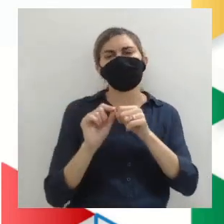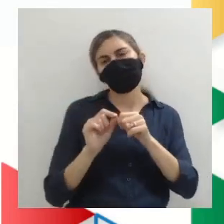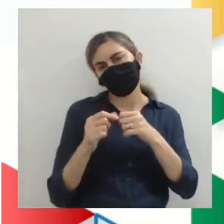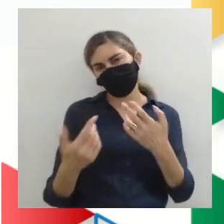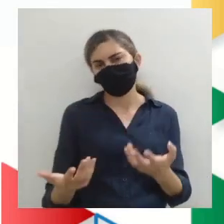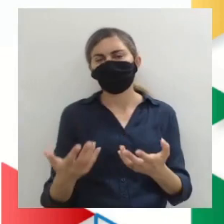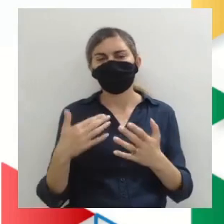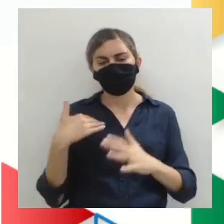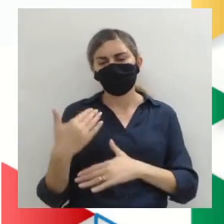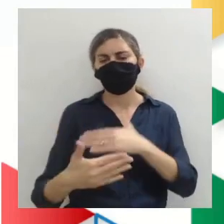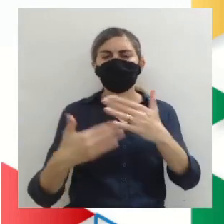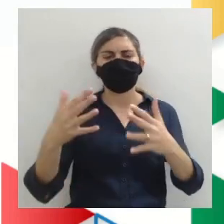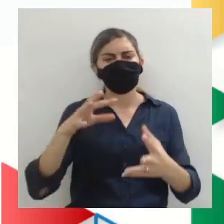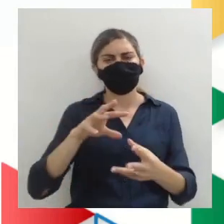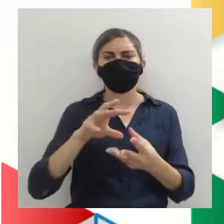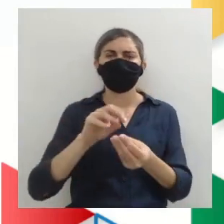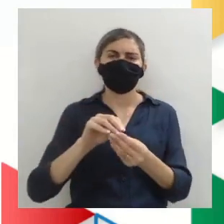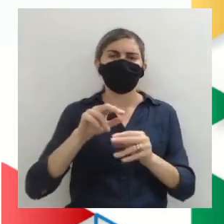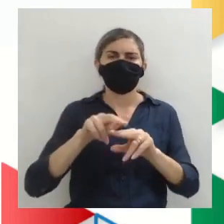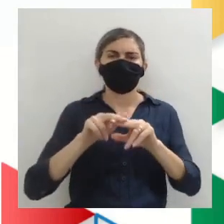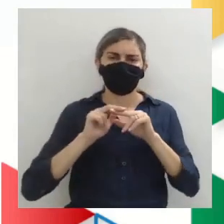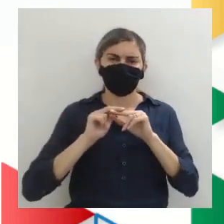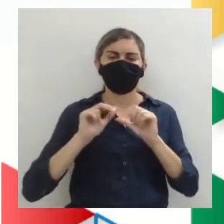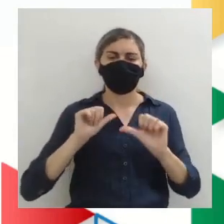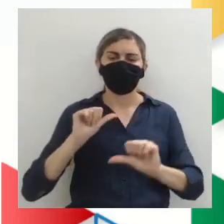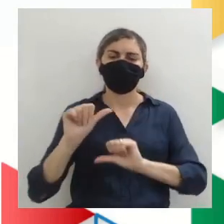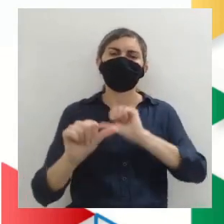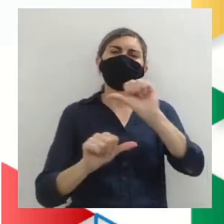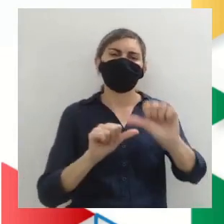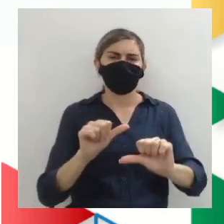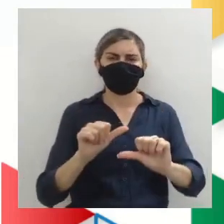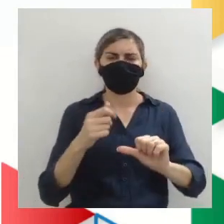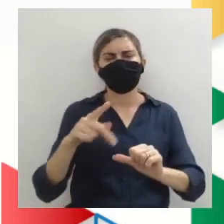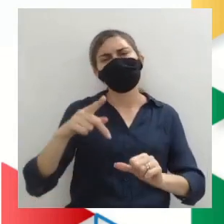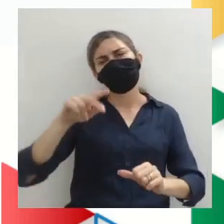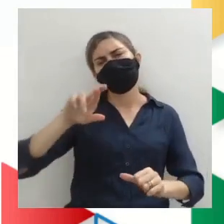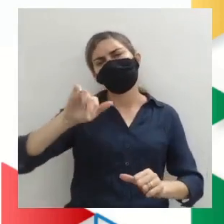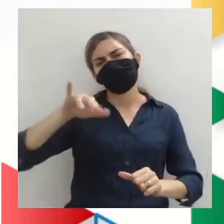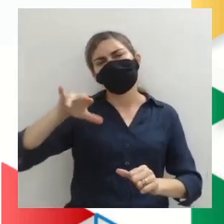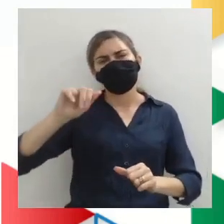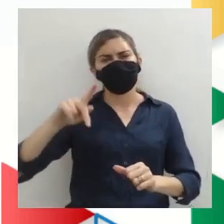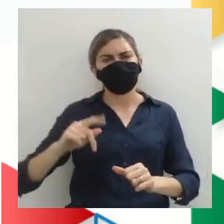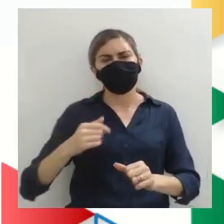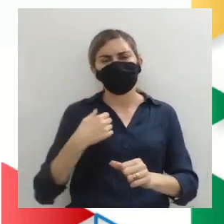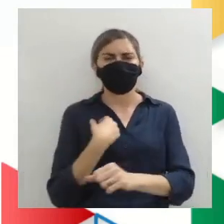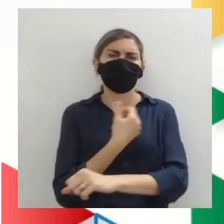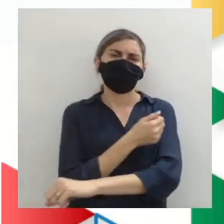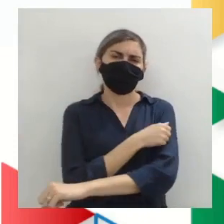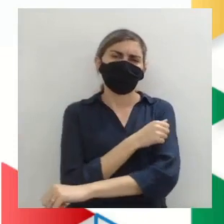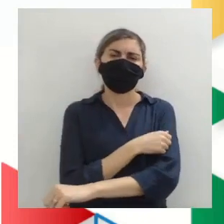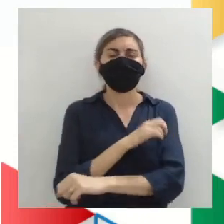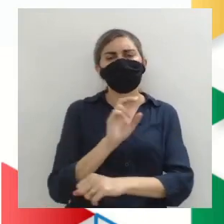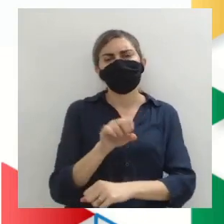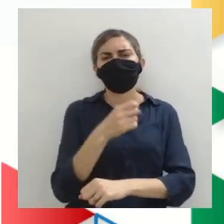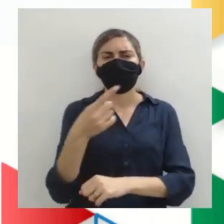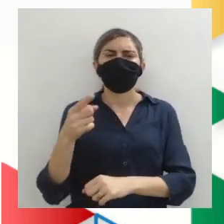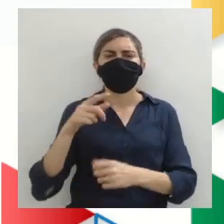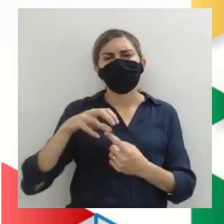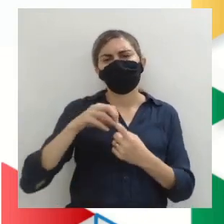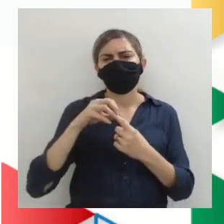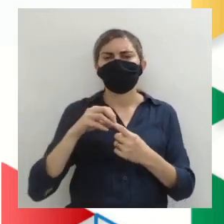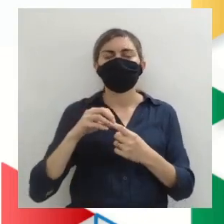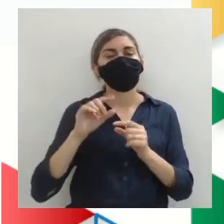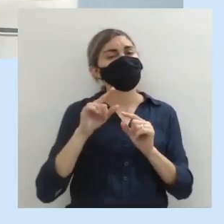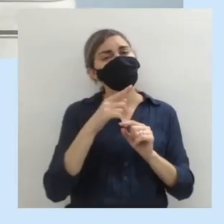Esse processo resulta no processo de mudança. Esses princípios, estudantes, voltando para mim, são princípios que